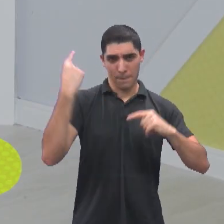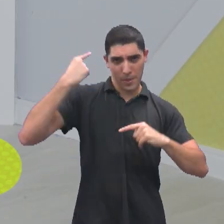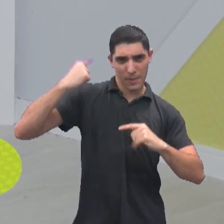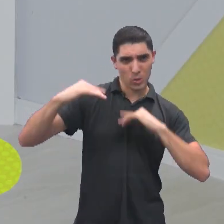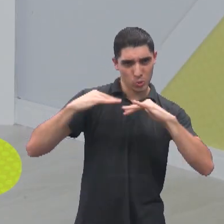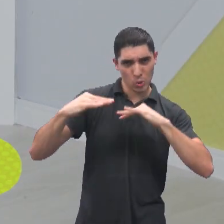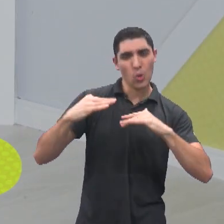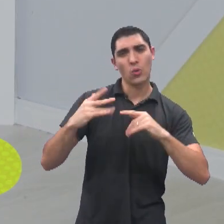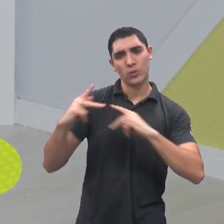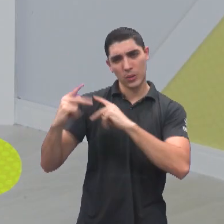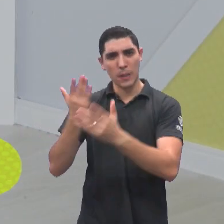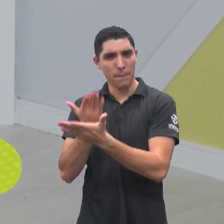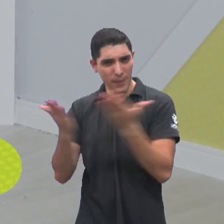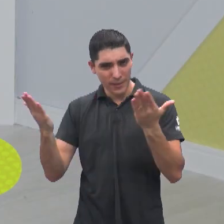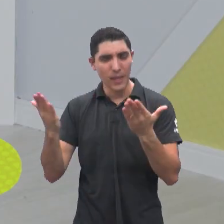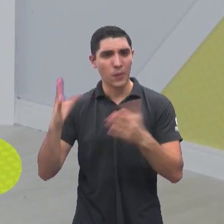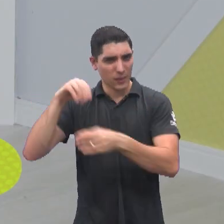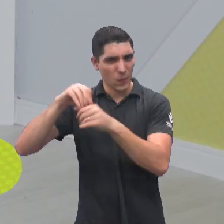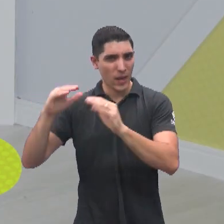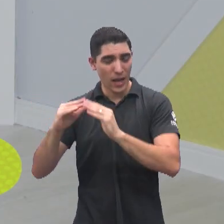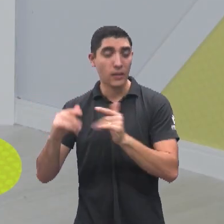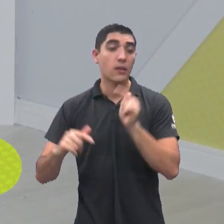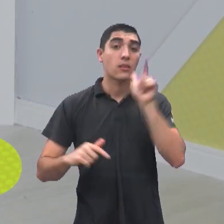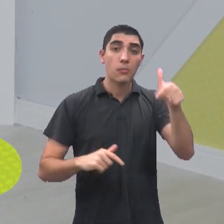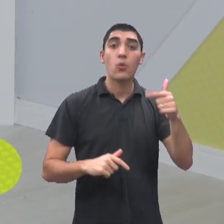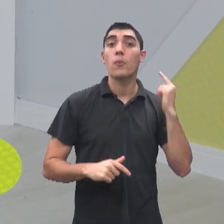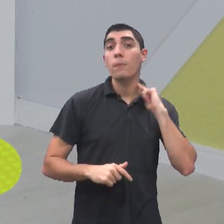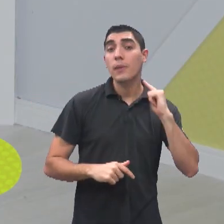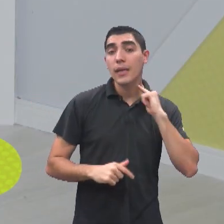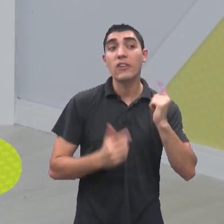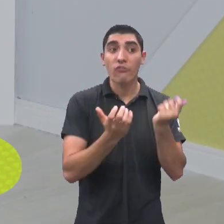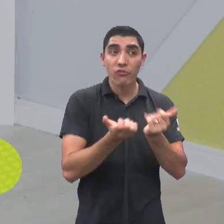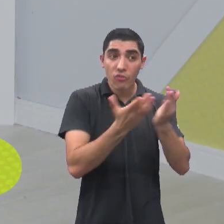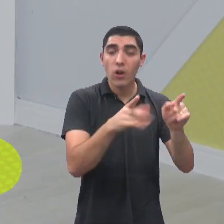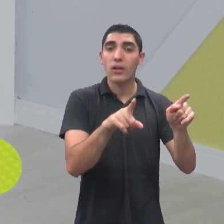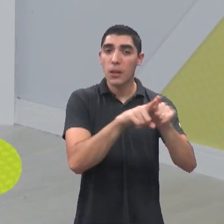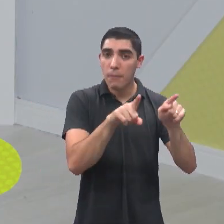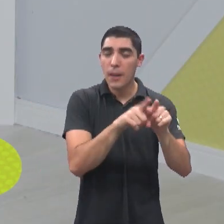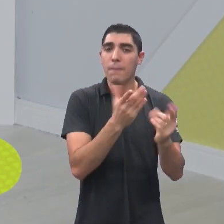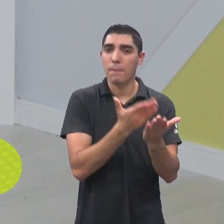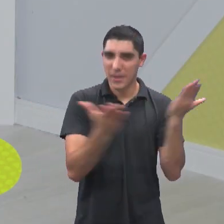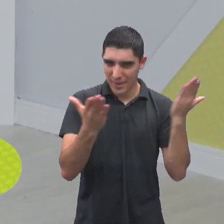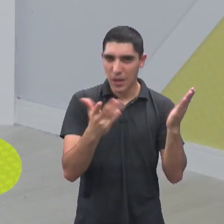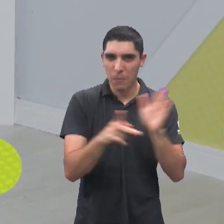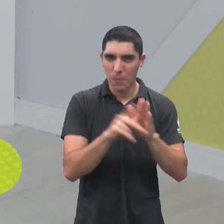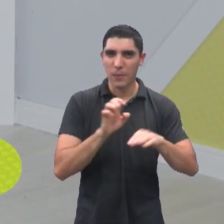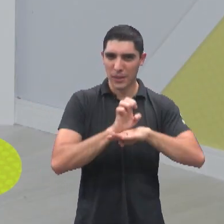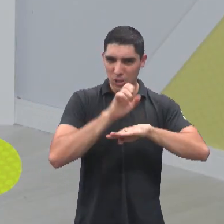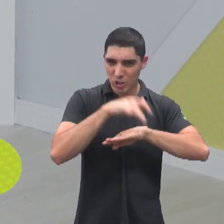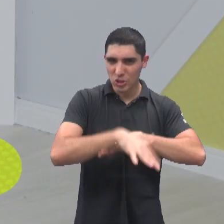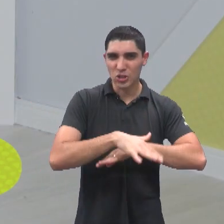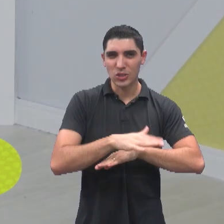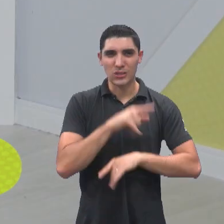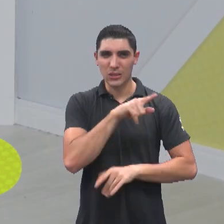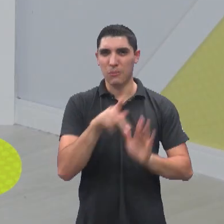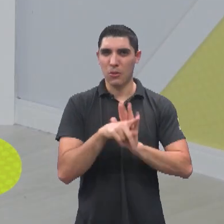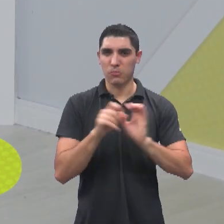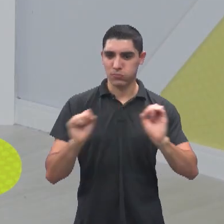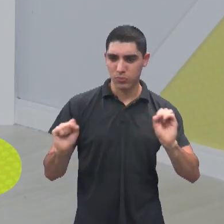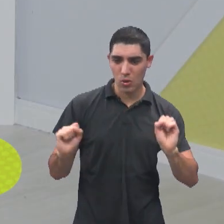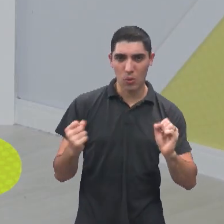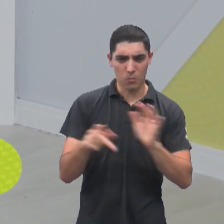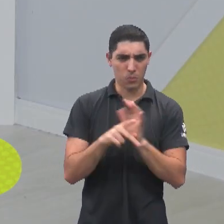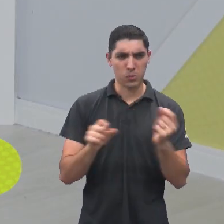Futuro 2-0 e a equipe do Minas havia perdido fora de casa para o Atlântico Erechim por 8-1. A maior goleada da primeira rodada